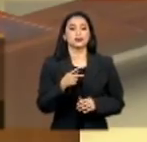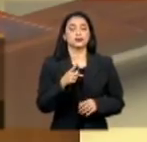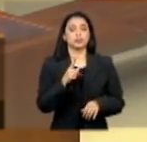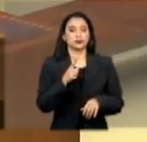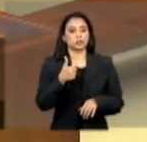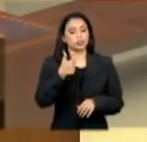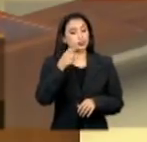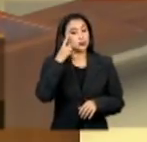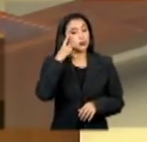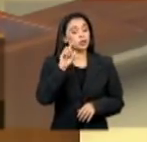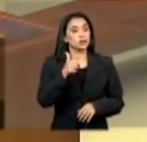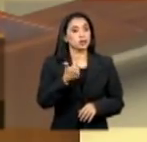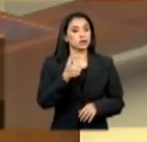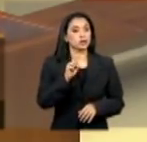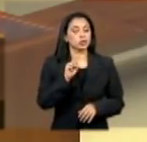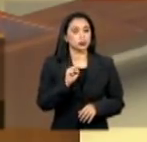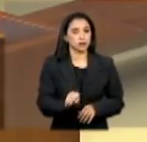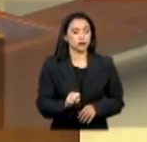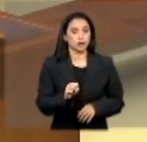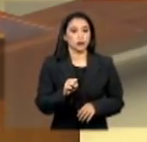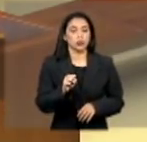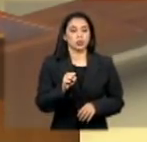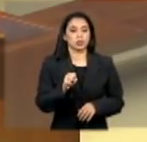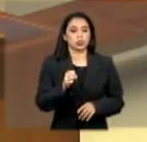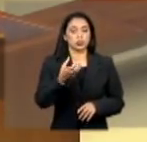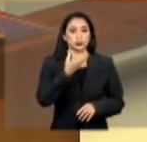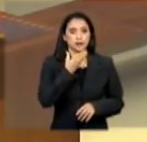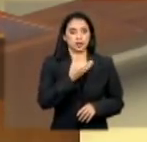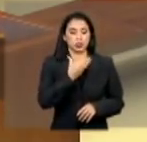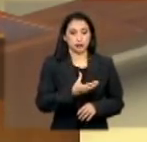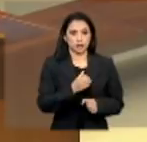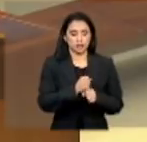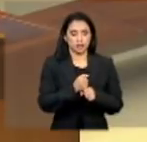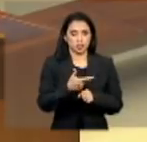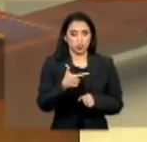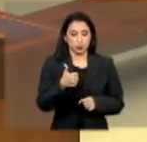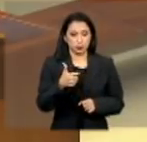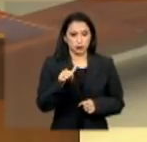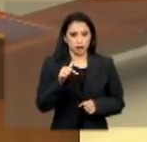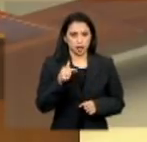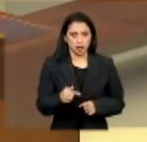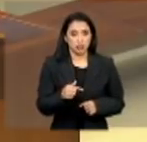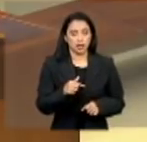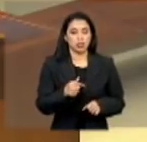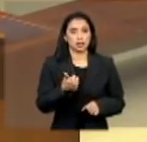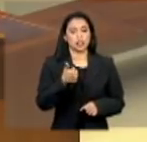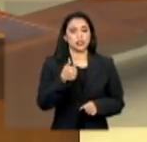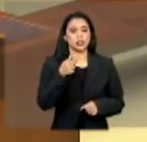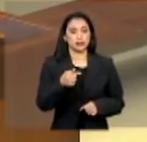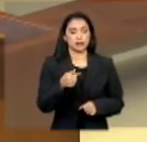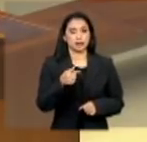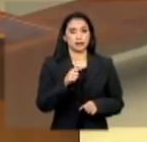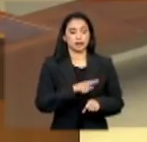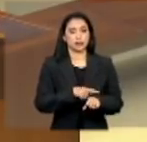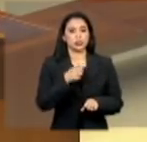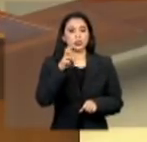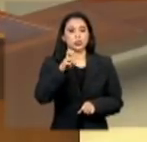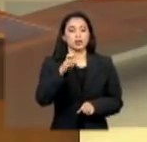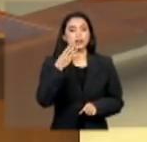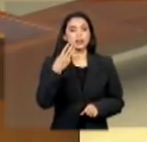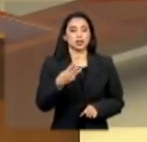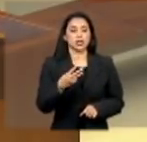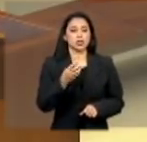18 de dezembro de 2017 às 17 horas e 53 minutos quase